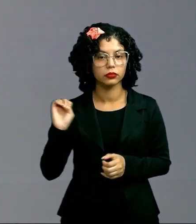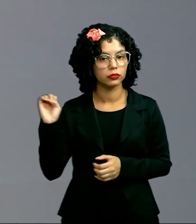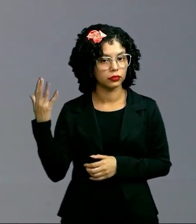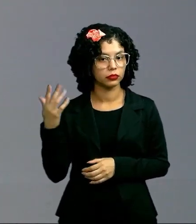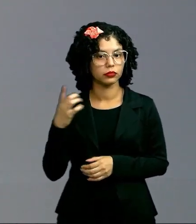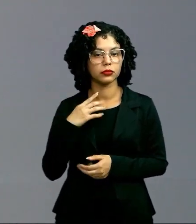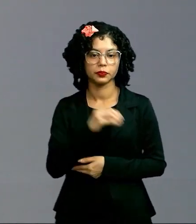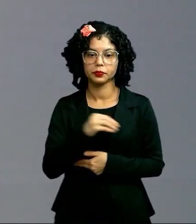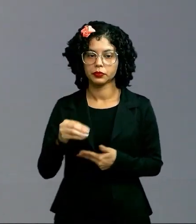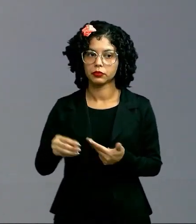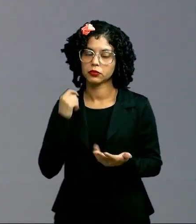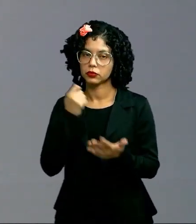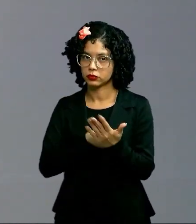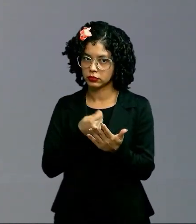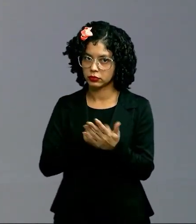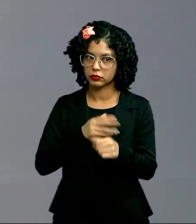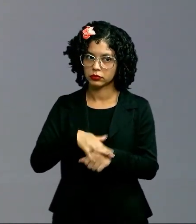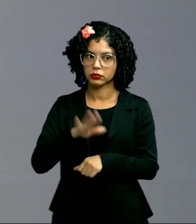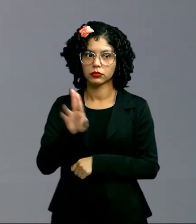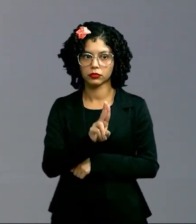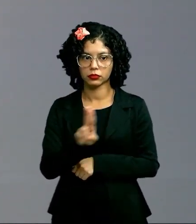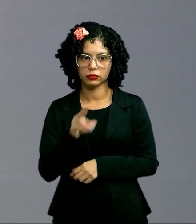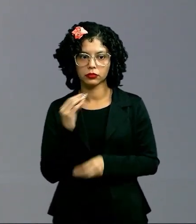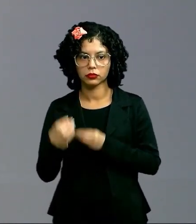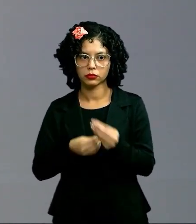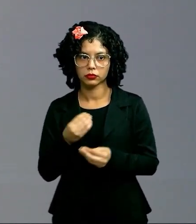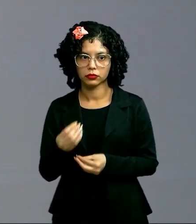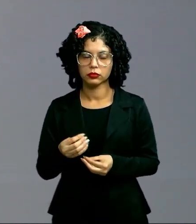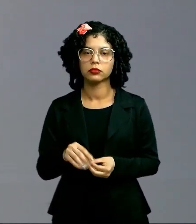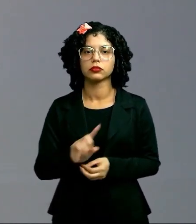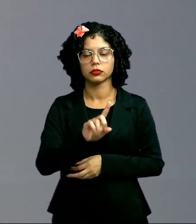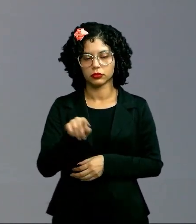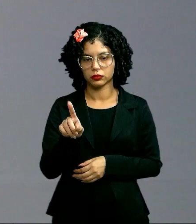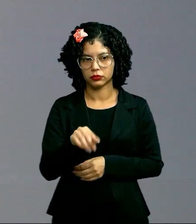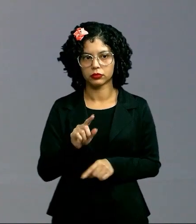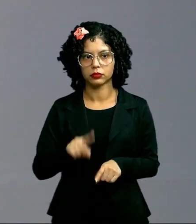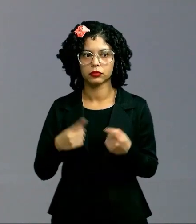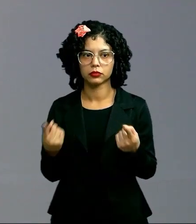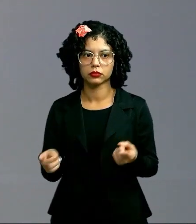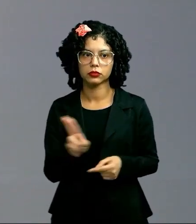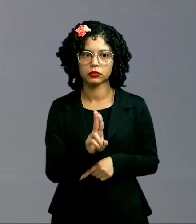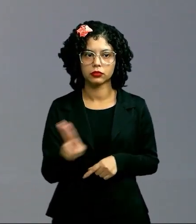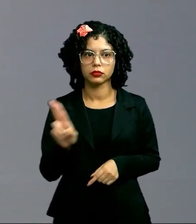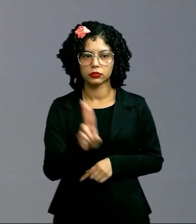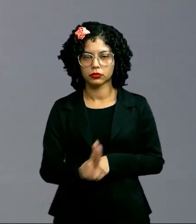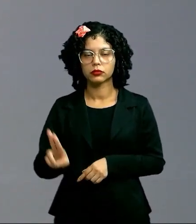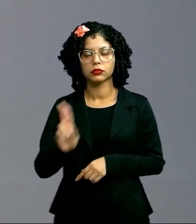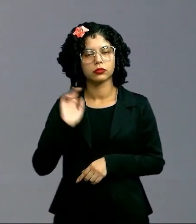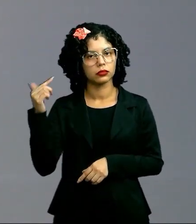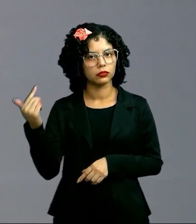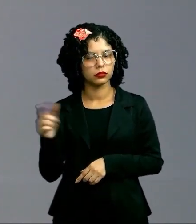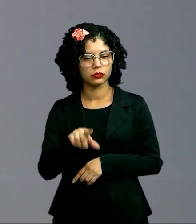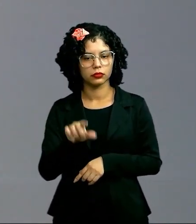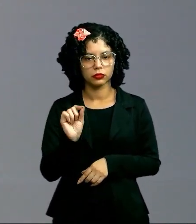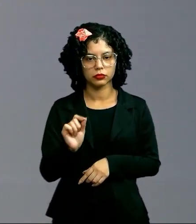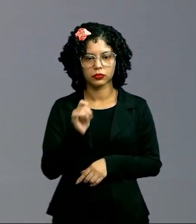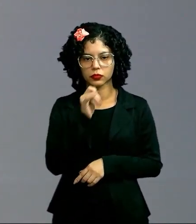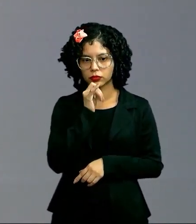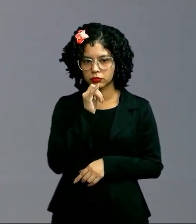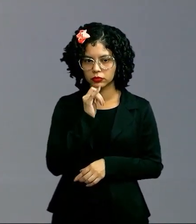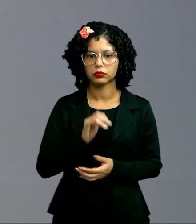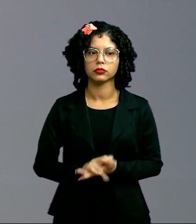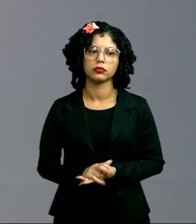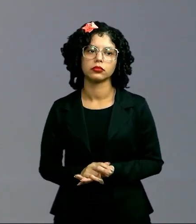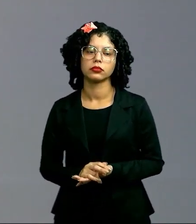Né? O Enem ele não vem cobrando mais nomenclatura como gabarito de questão. As nomenclaturas a gente usa para fazer outras alternativas, outras